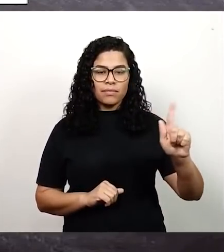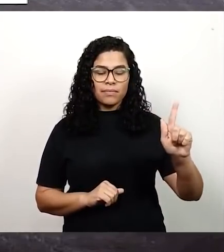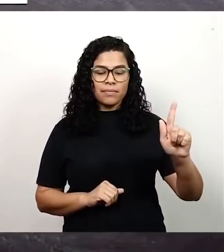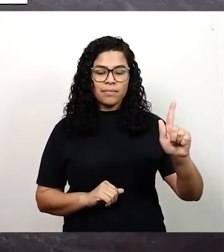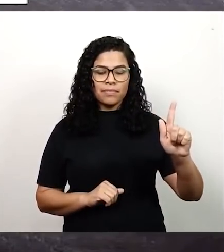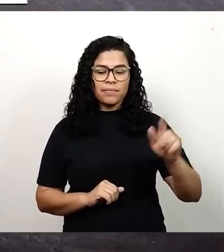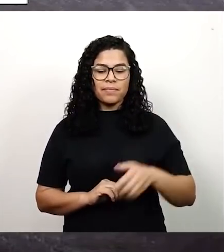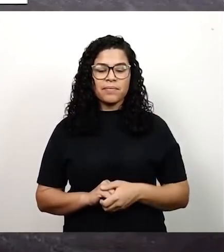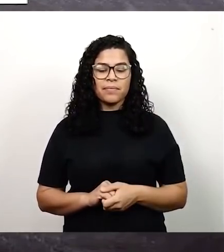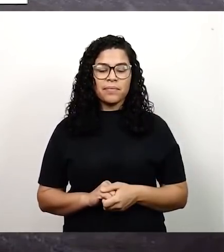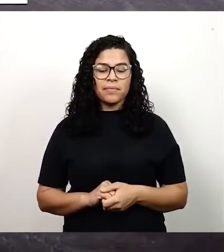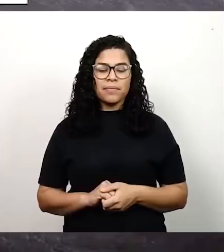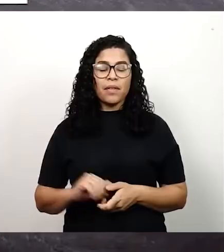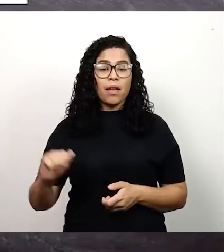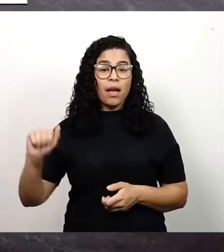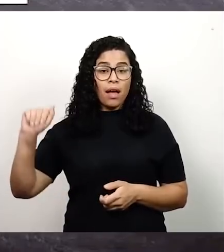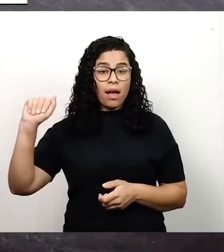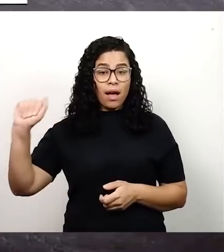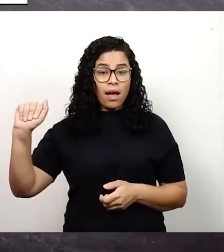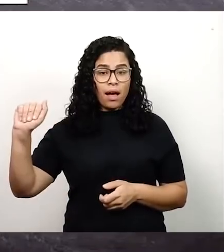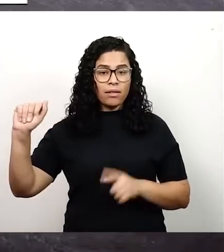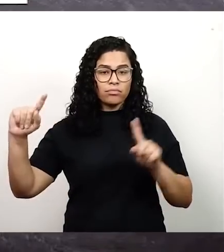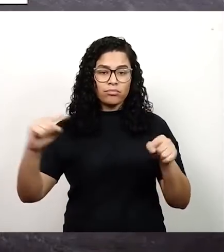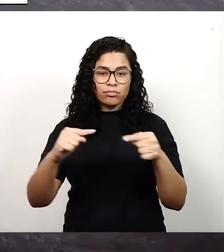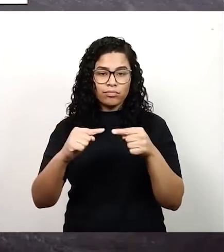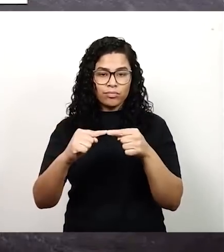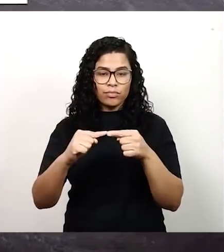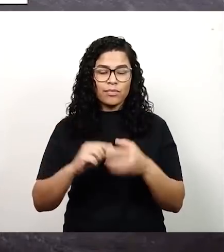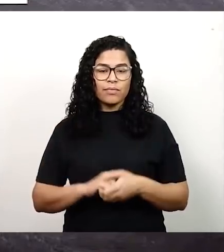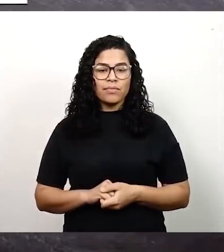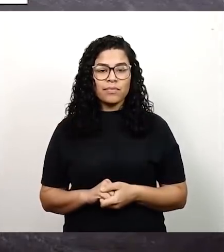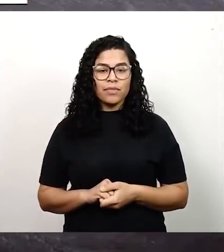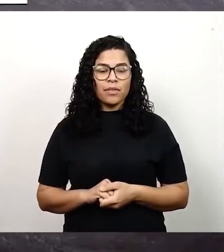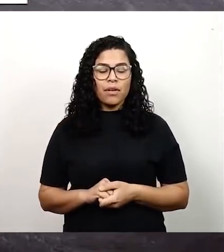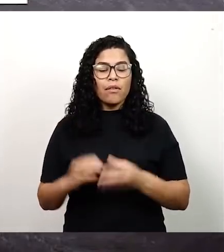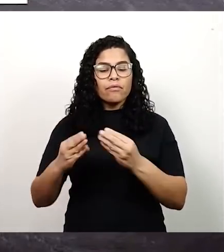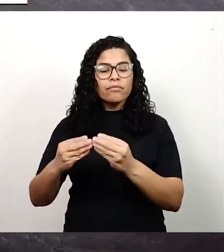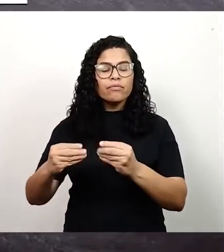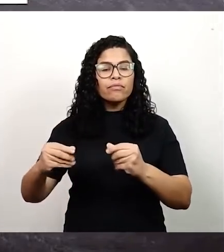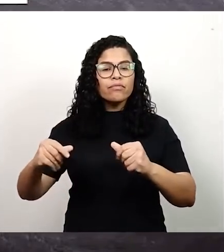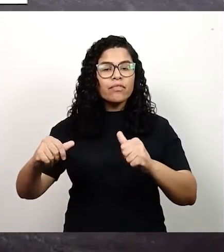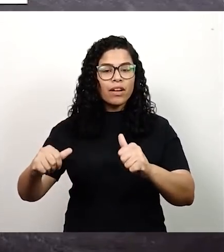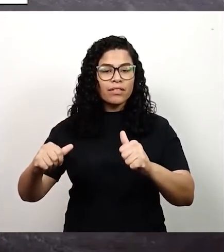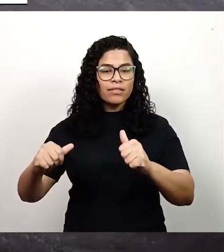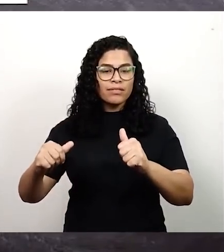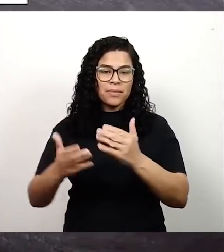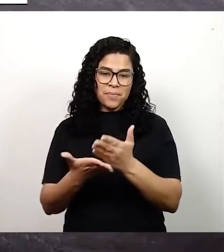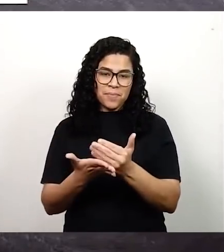está relacionada com a letrinha A, a quantidade de farinha para o bolo.